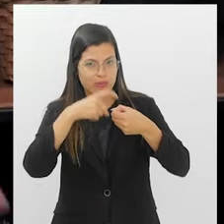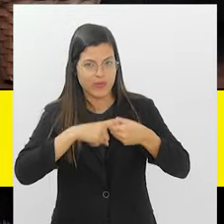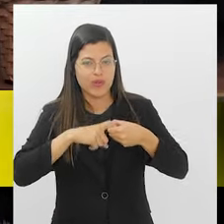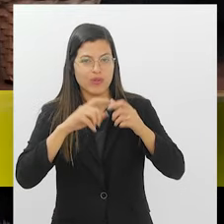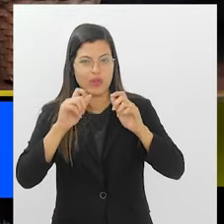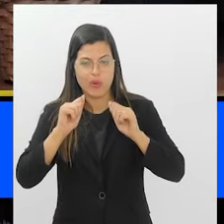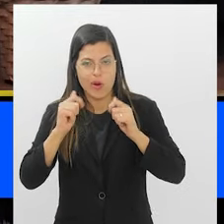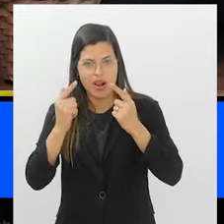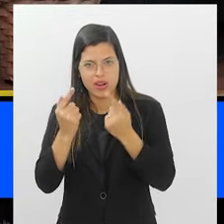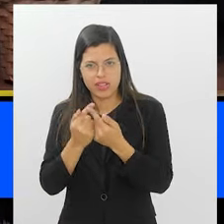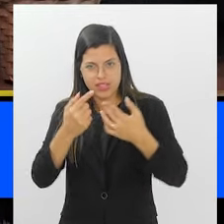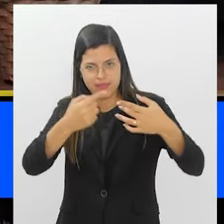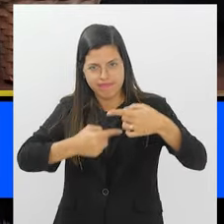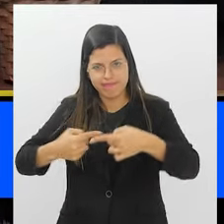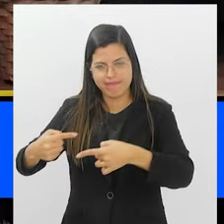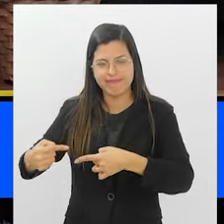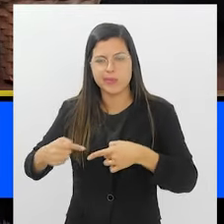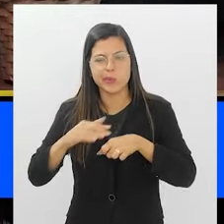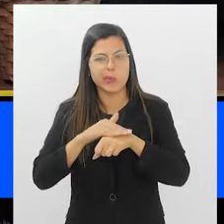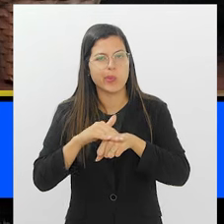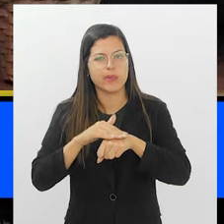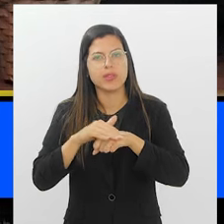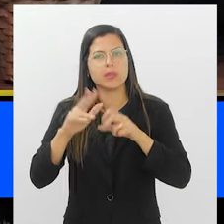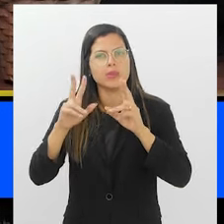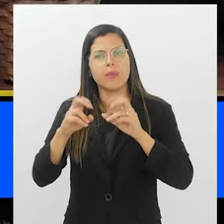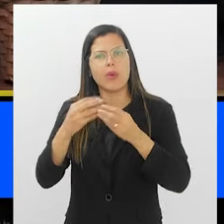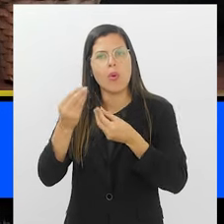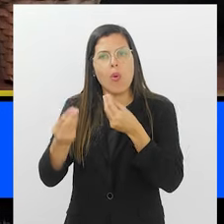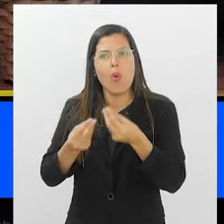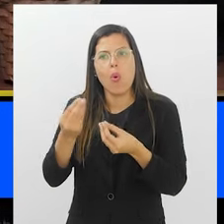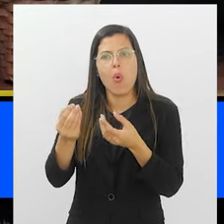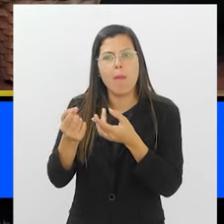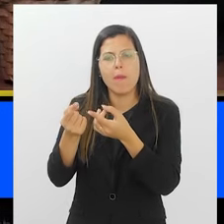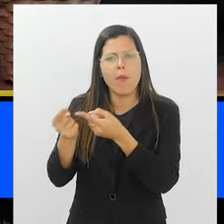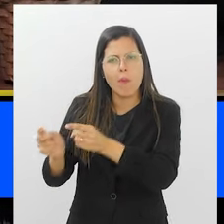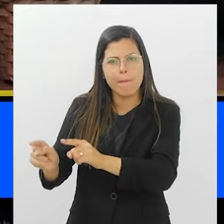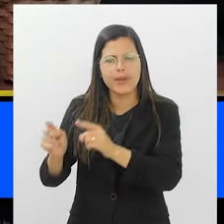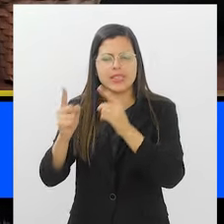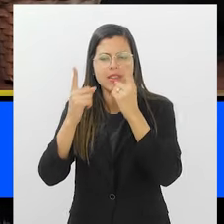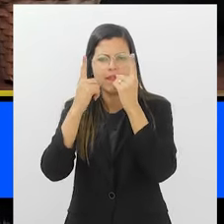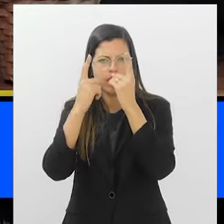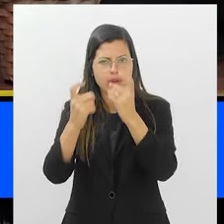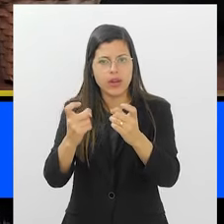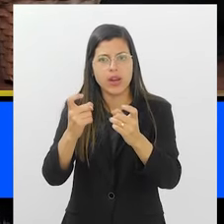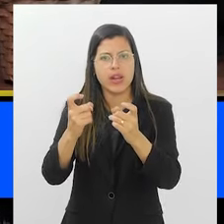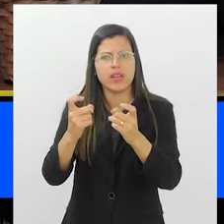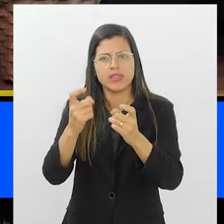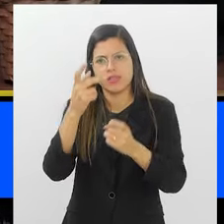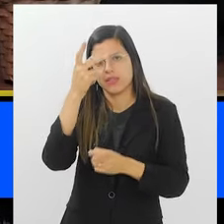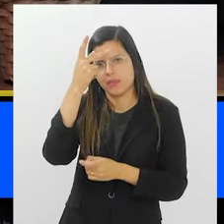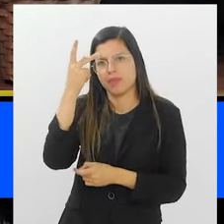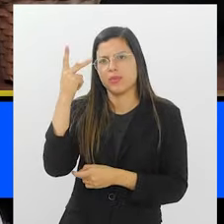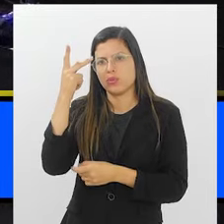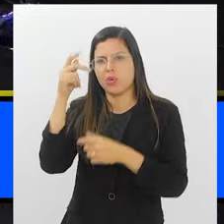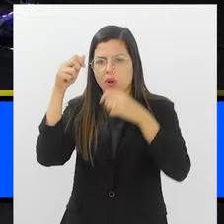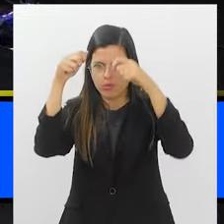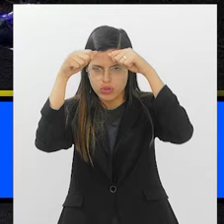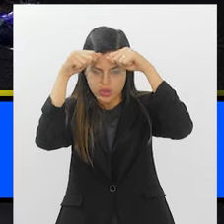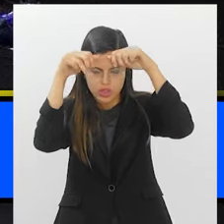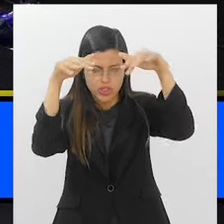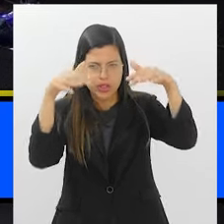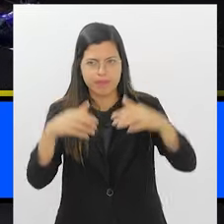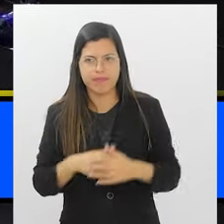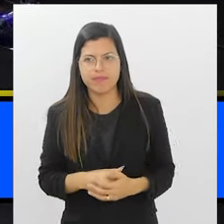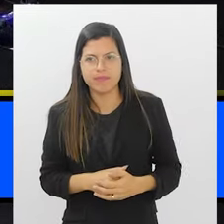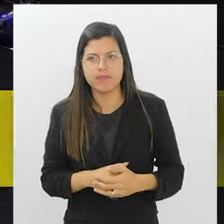Estamos de volta com o Alerj Debate, conversando sobre como combater a violência contra a pessoa autista. No bloco